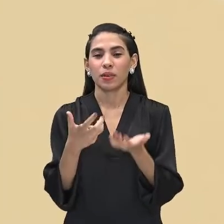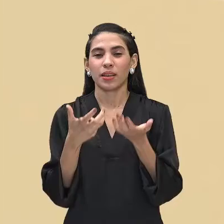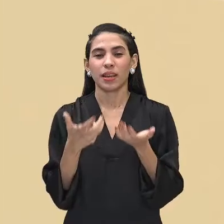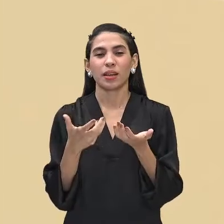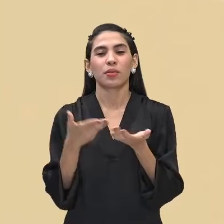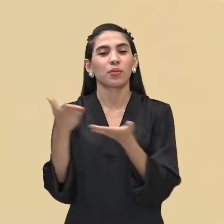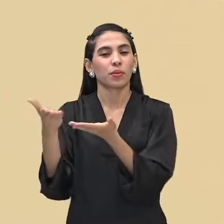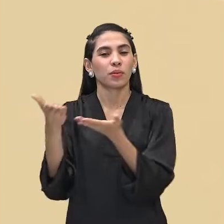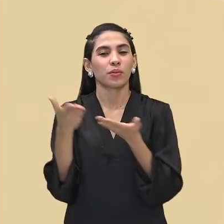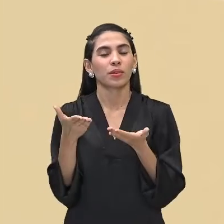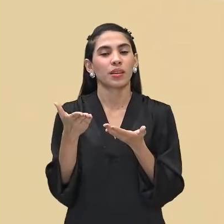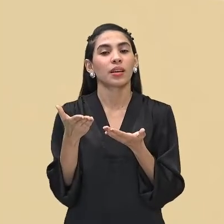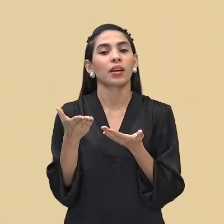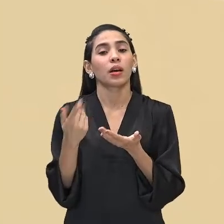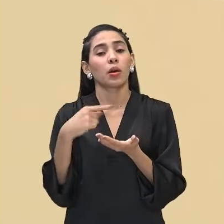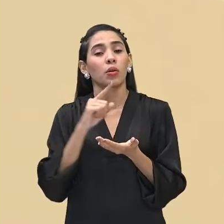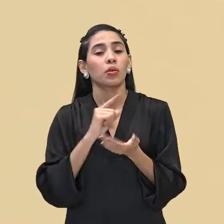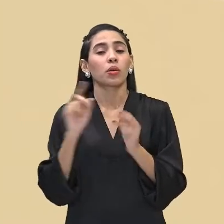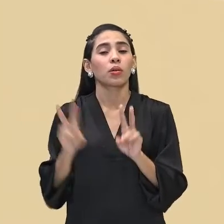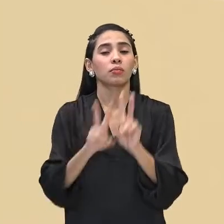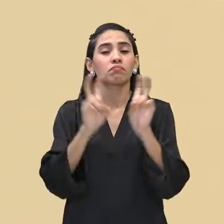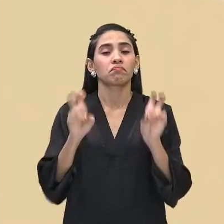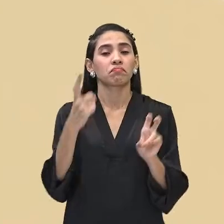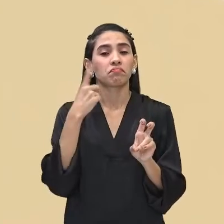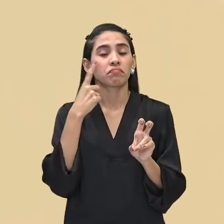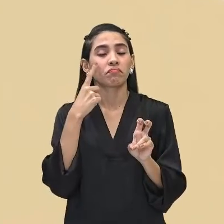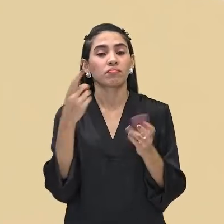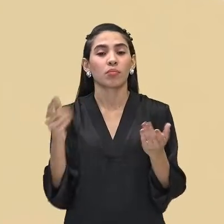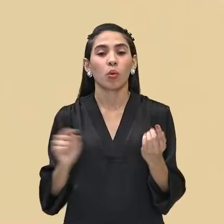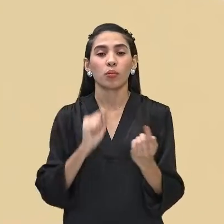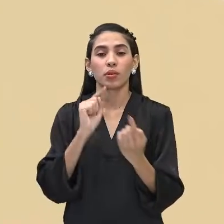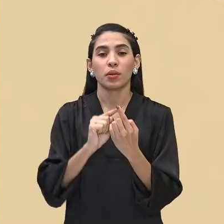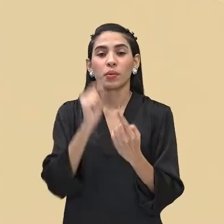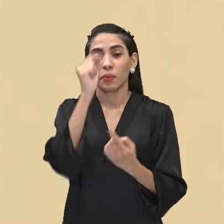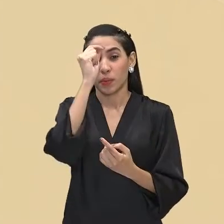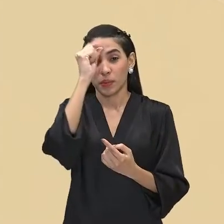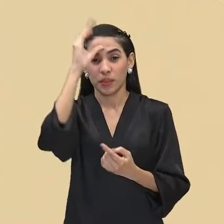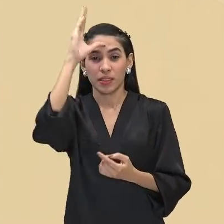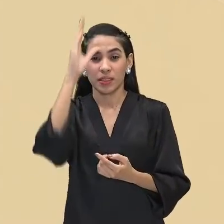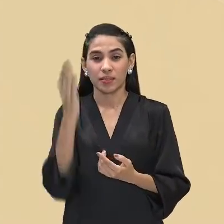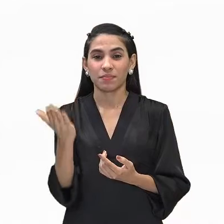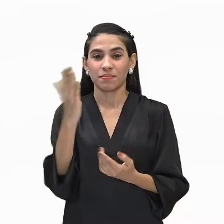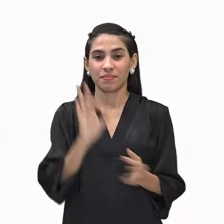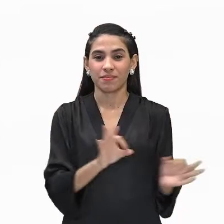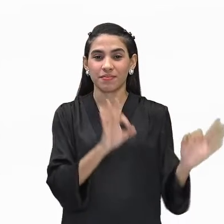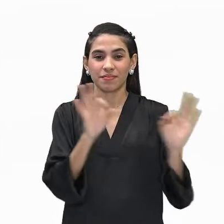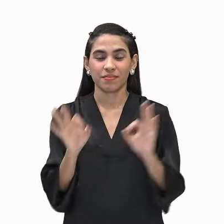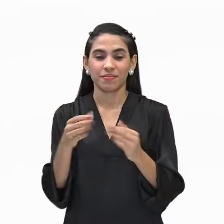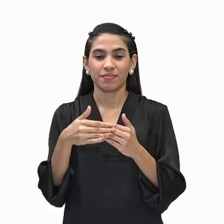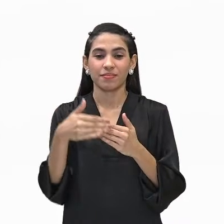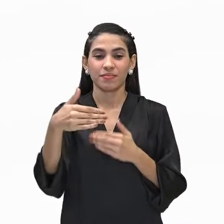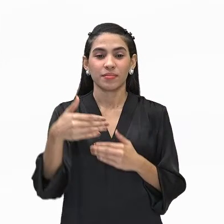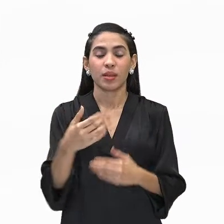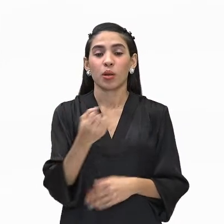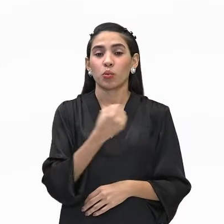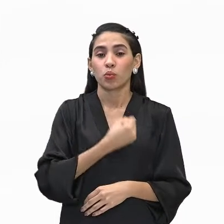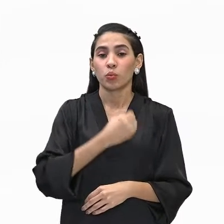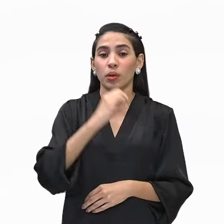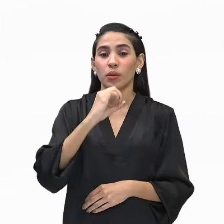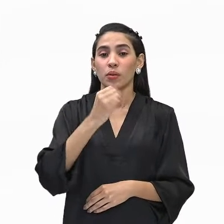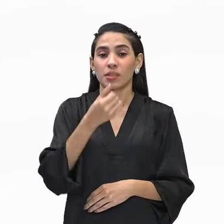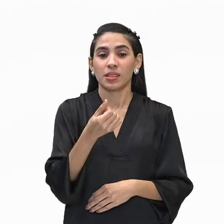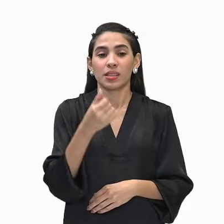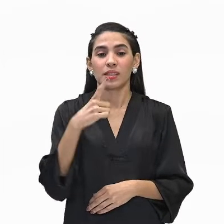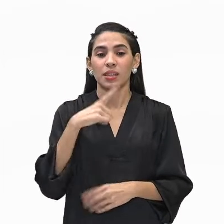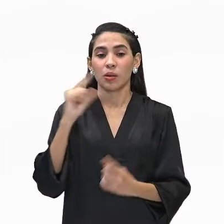a gente verificar um pouco a respeito do nosso objeto de conhecimento. Então, me acompanha. A nossa aula de número 6 tem como